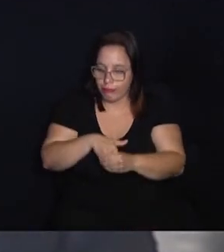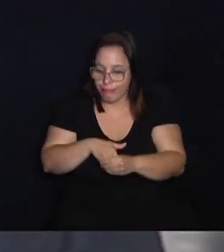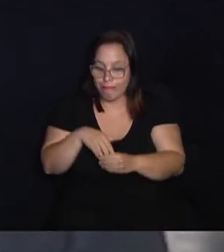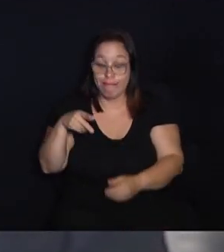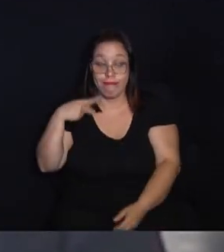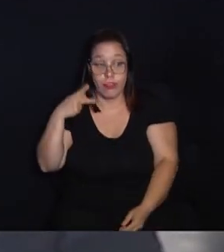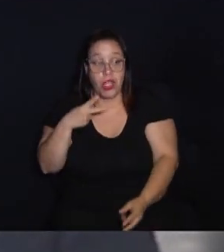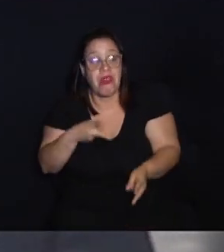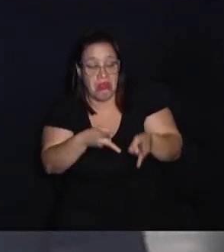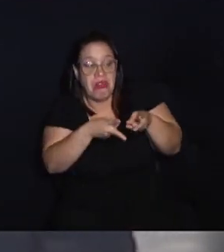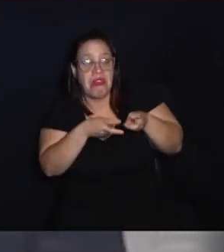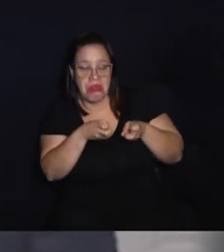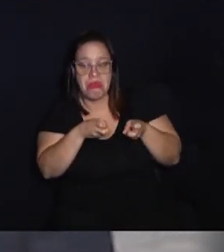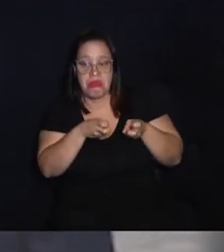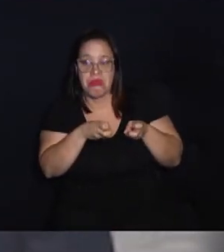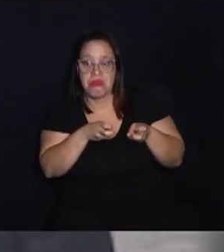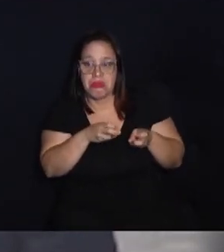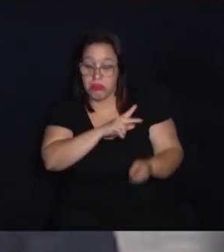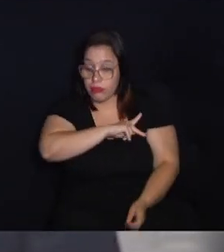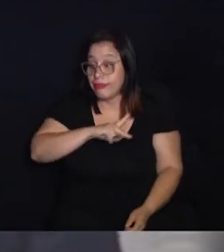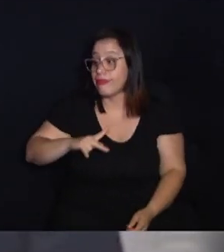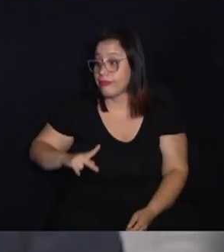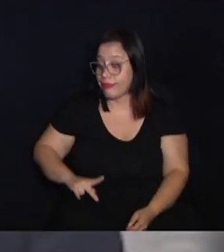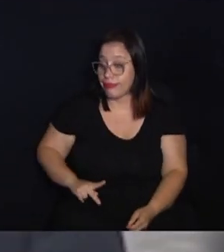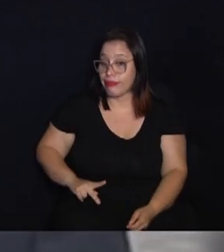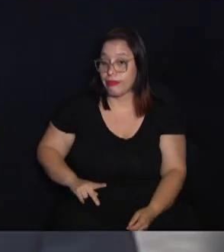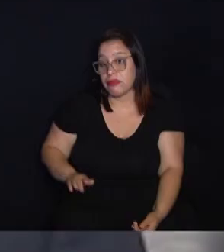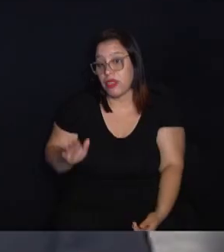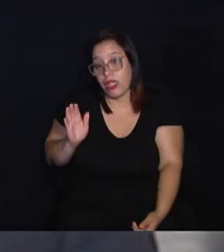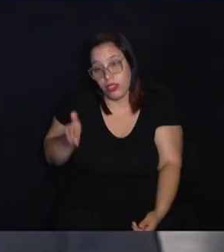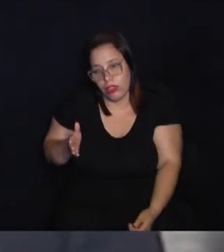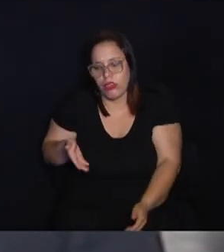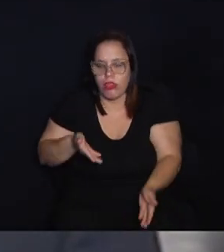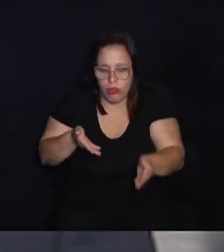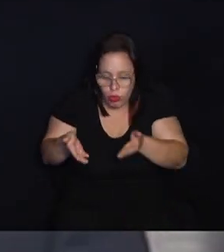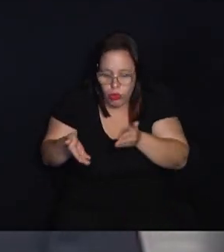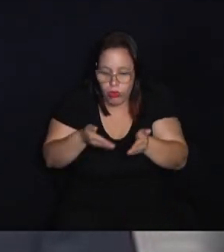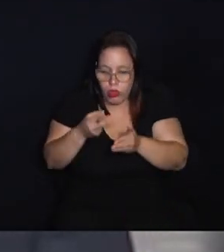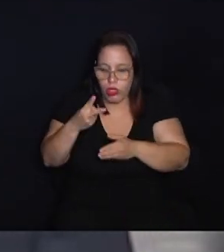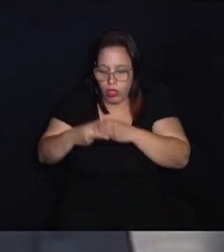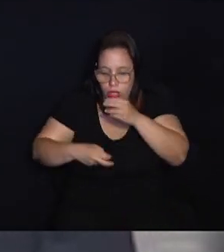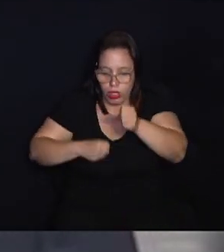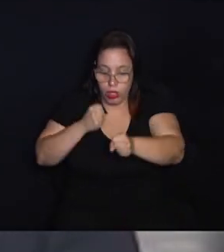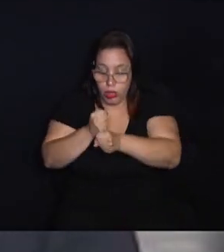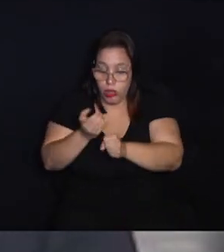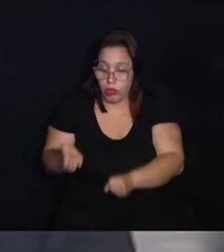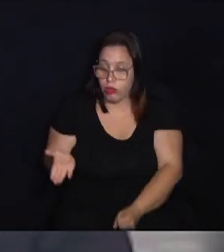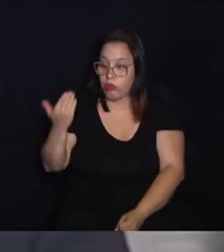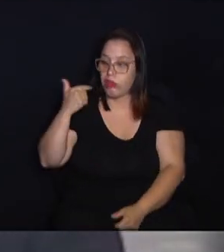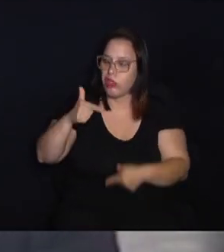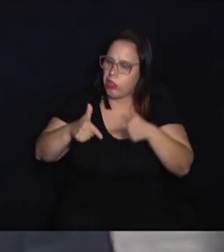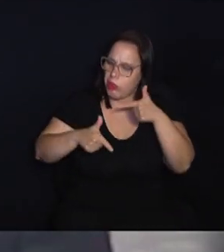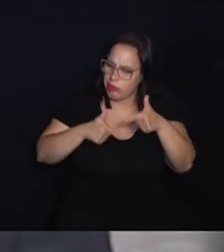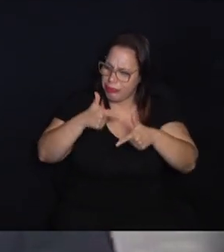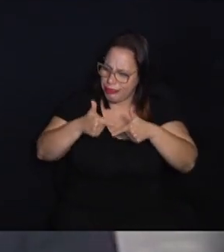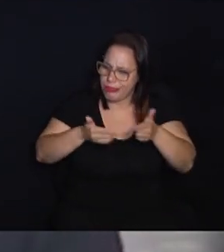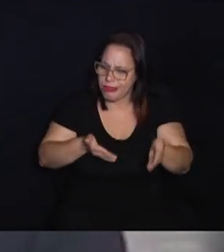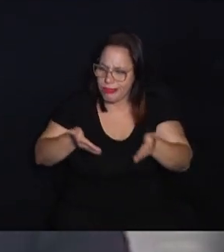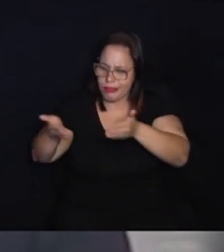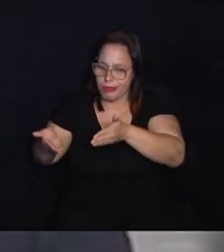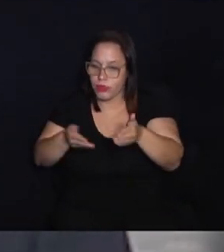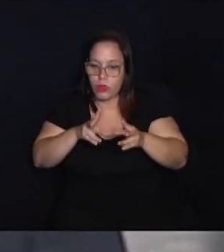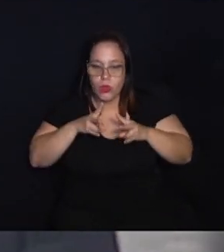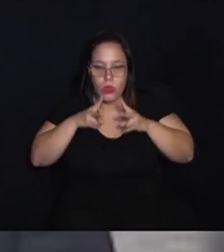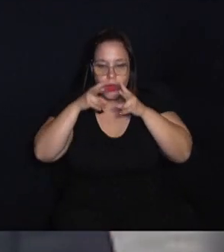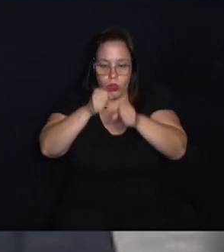parte ao reconhecimento da presidência que a gente conduziu nesses 2 anos anteriores, o trabalho que a gente vem fazendo para